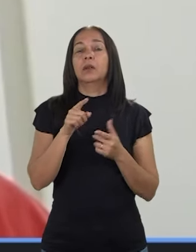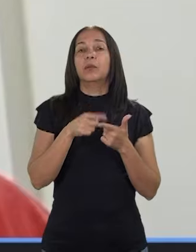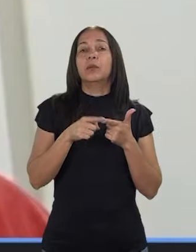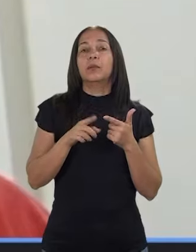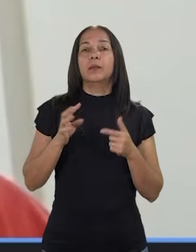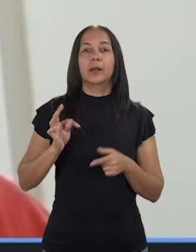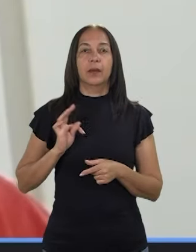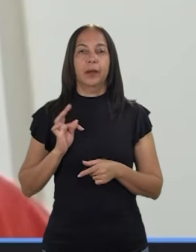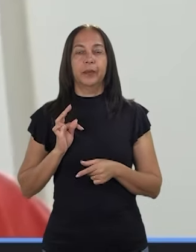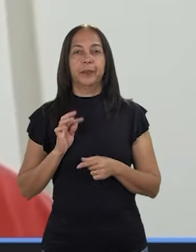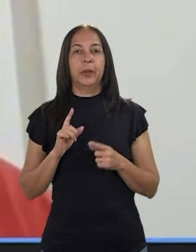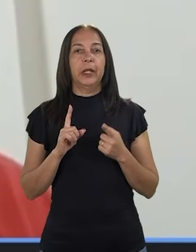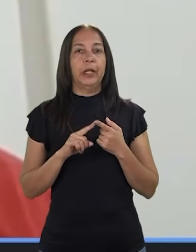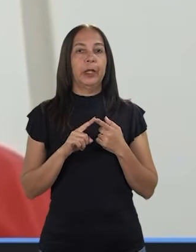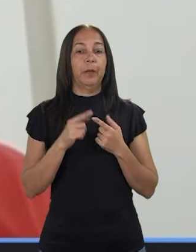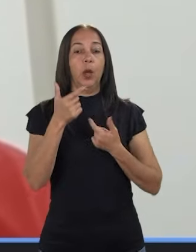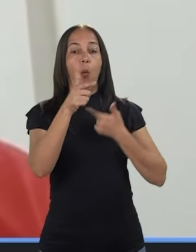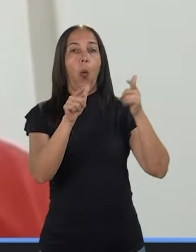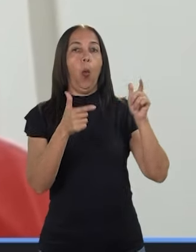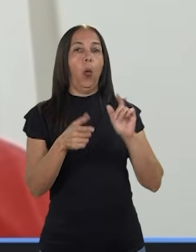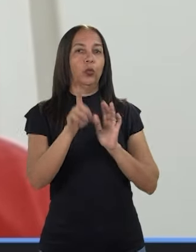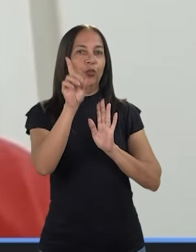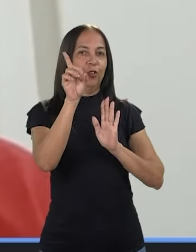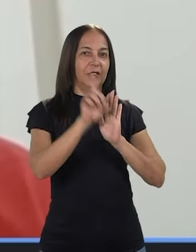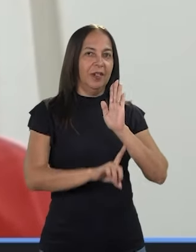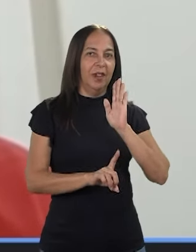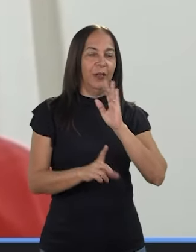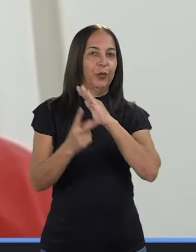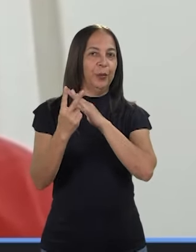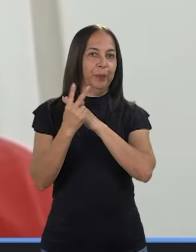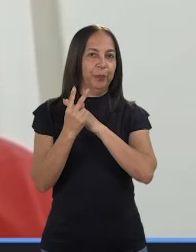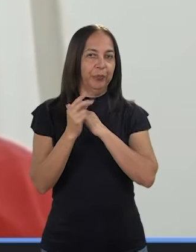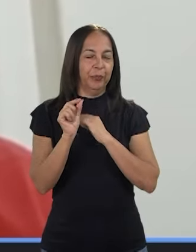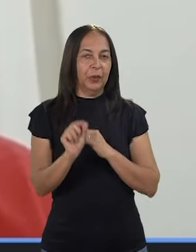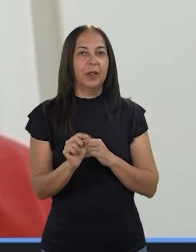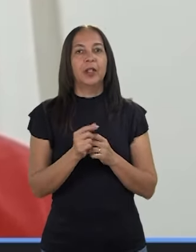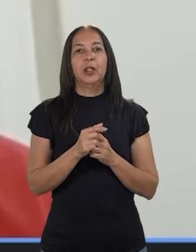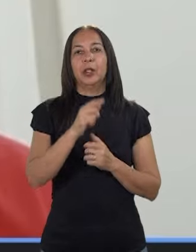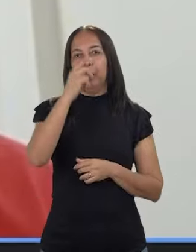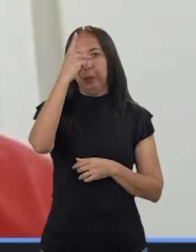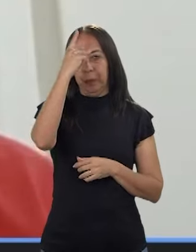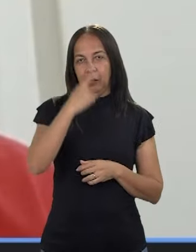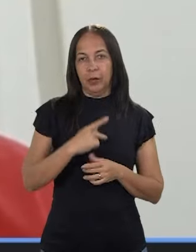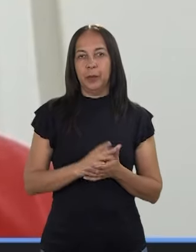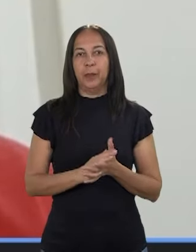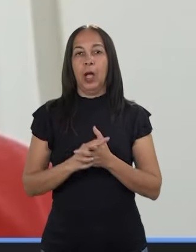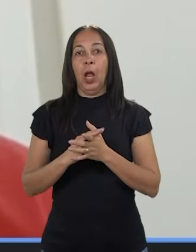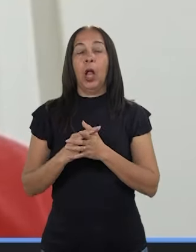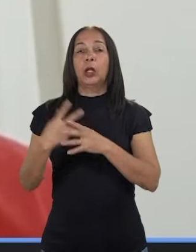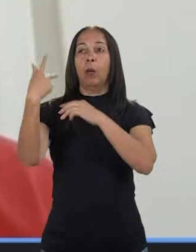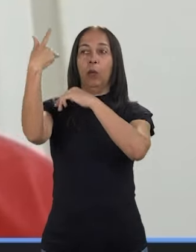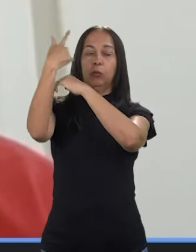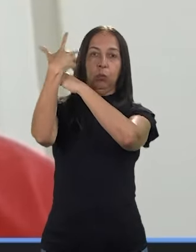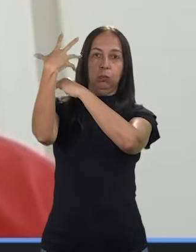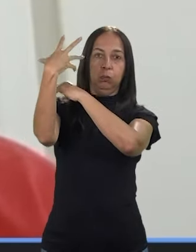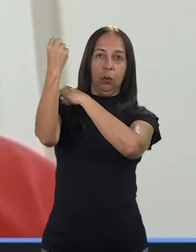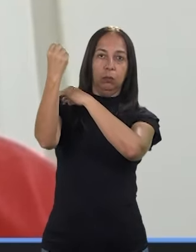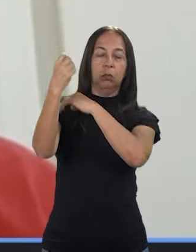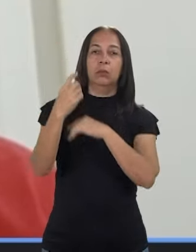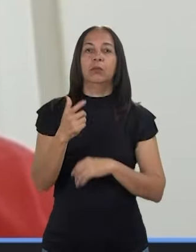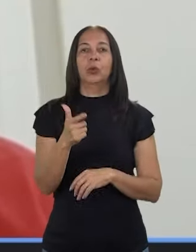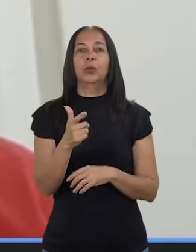mas eh a gente também tem um uma ofensa a uma série de outros direitos como direito de privacidade eh direitos de personalidade captura de dados da imagem da